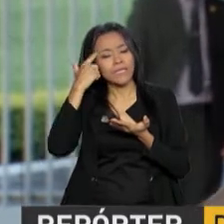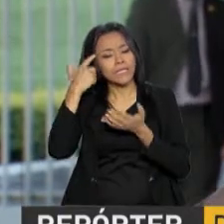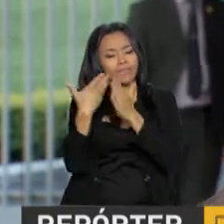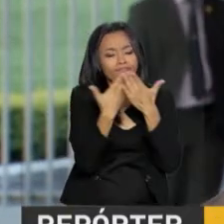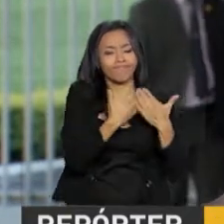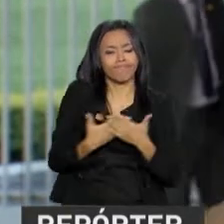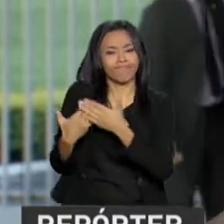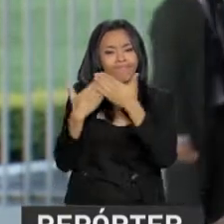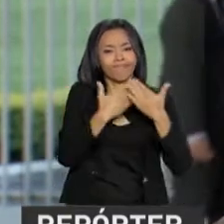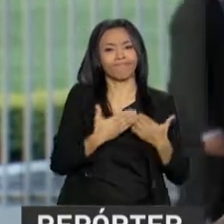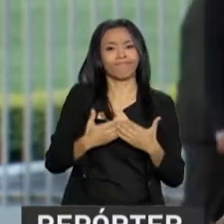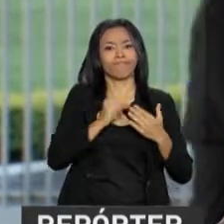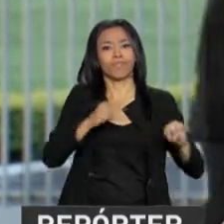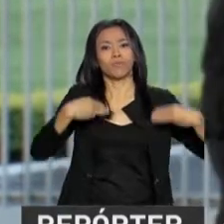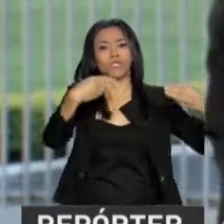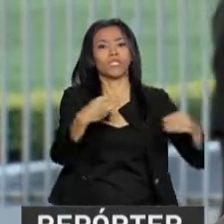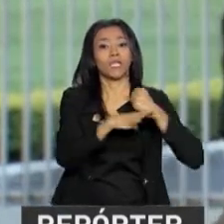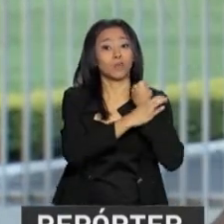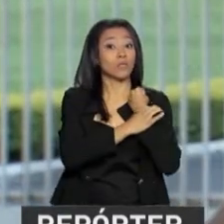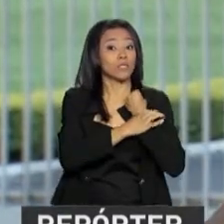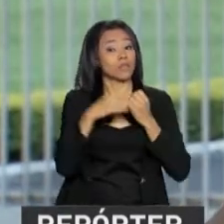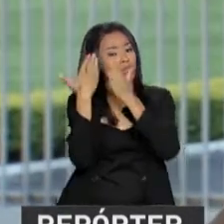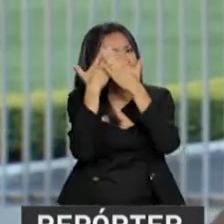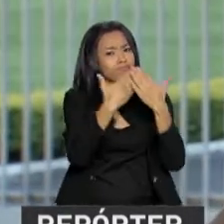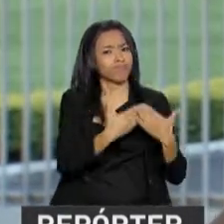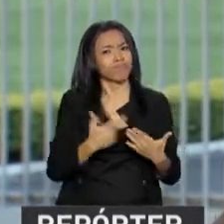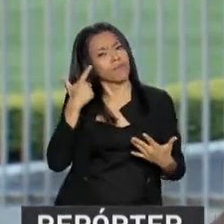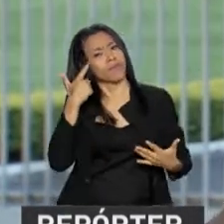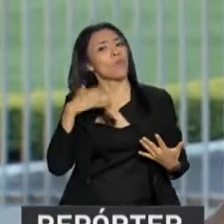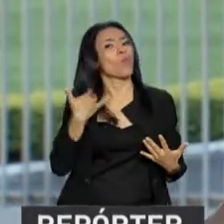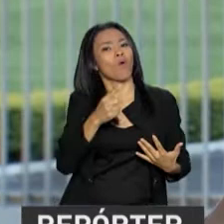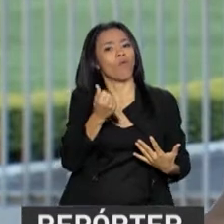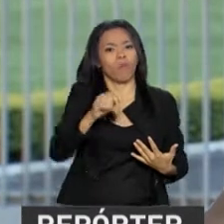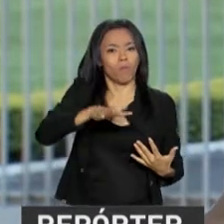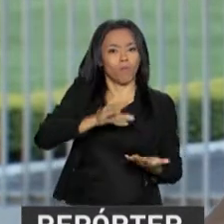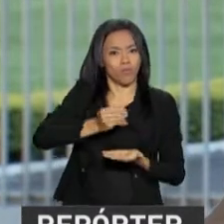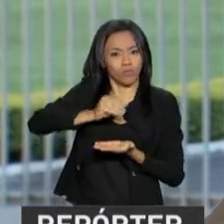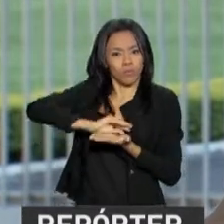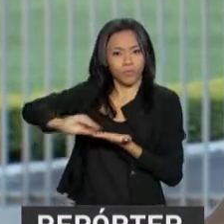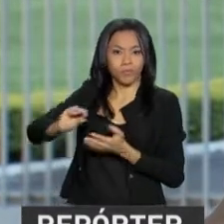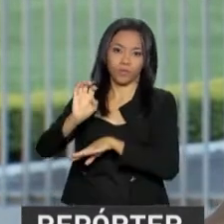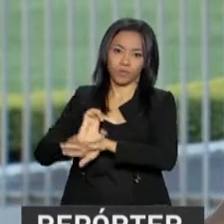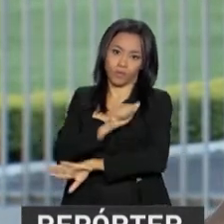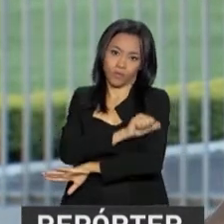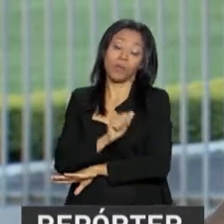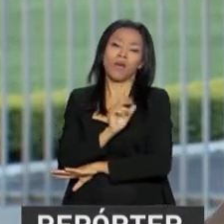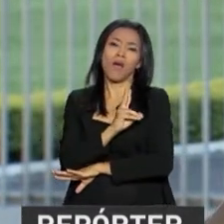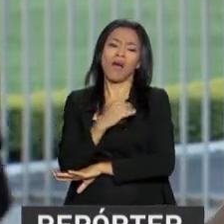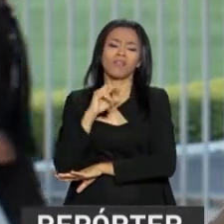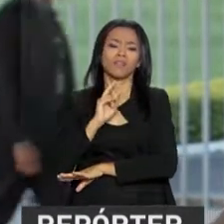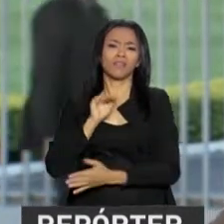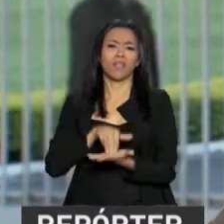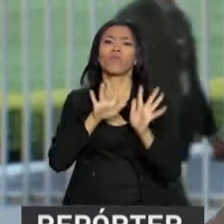pelo ministério da segurança pública e pelo interventor e devemos ter isso até o final desta